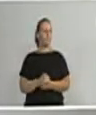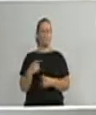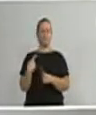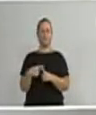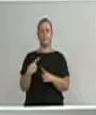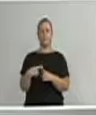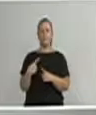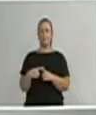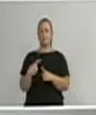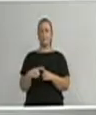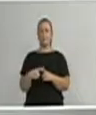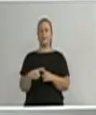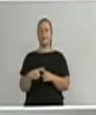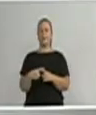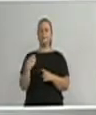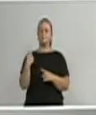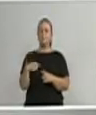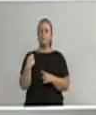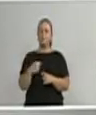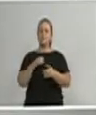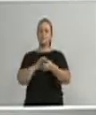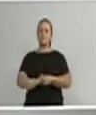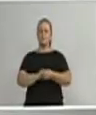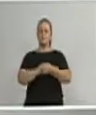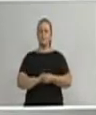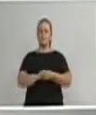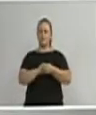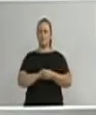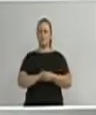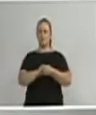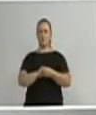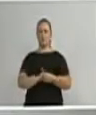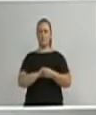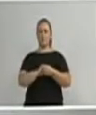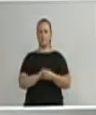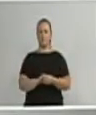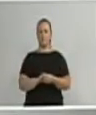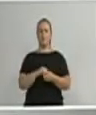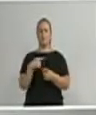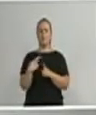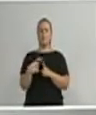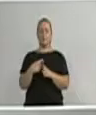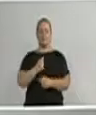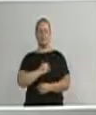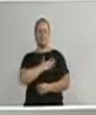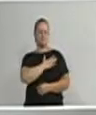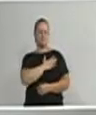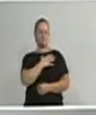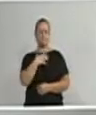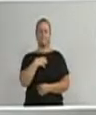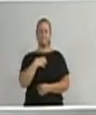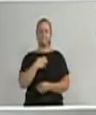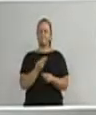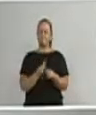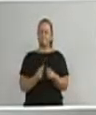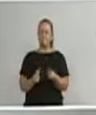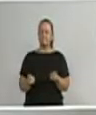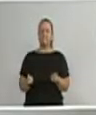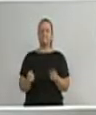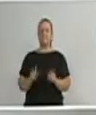aqui cumprimentar o prefeito municipal pela sua sensibilidade, mesmo não inaugurada, a ponte Erno Otto, nem a